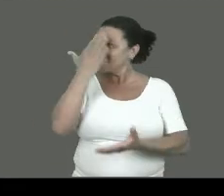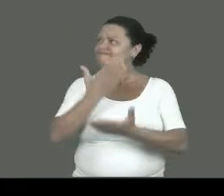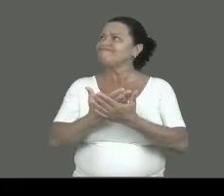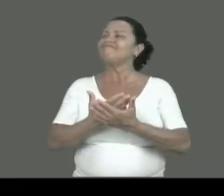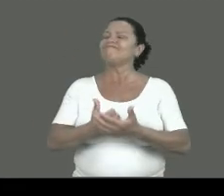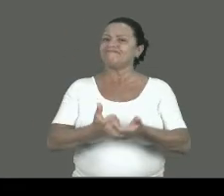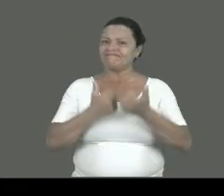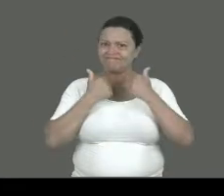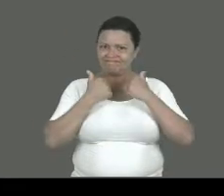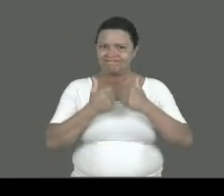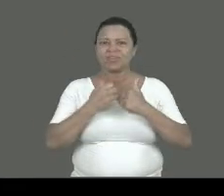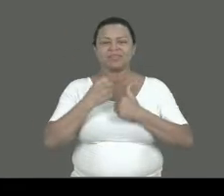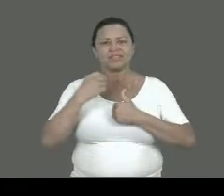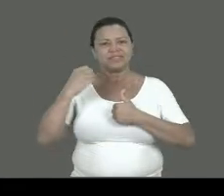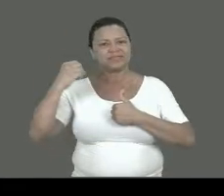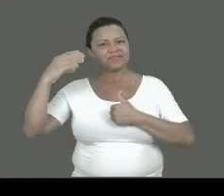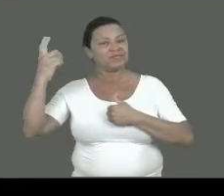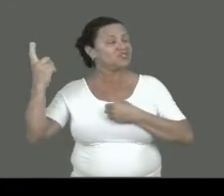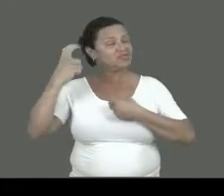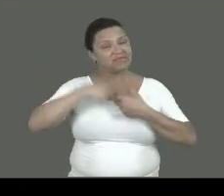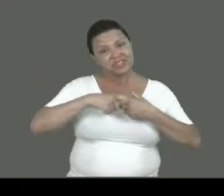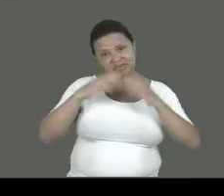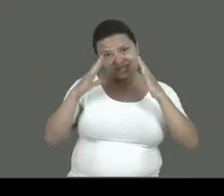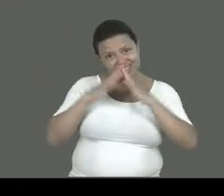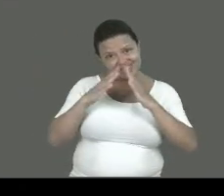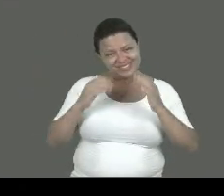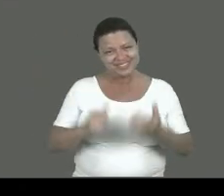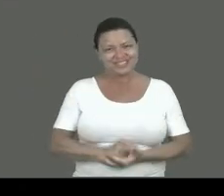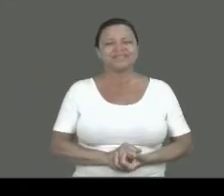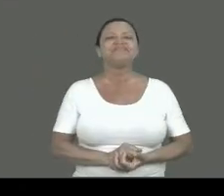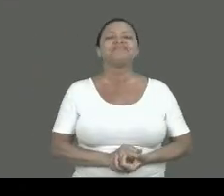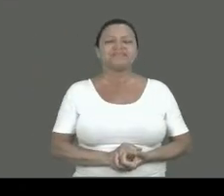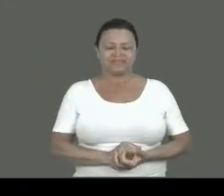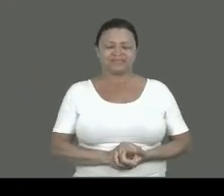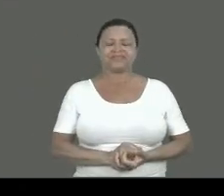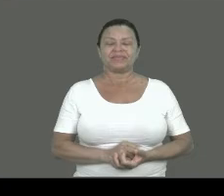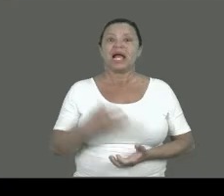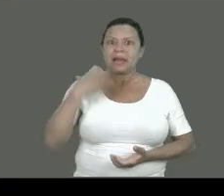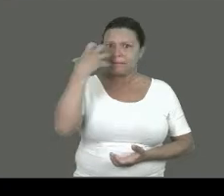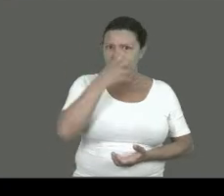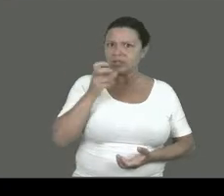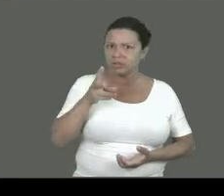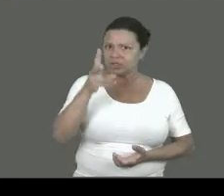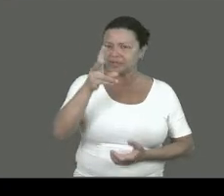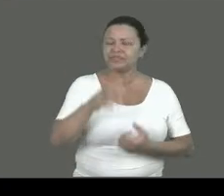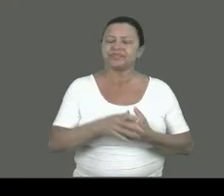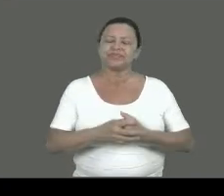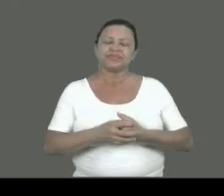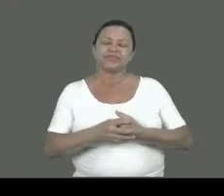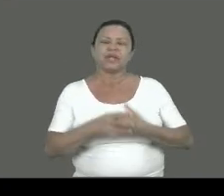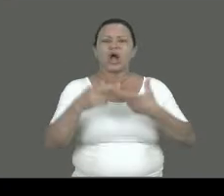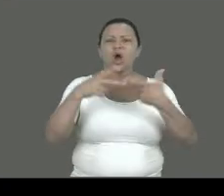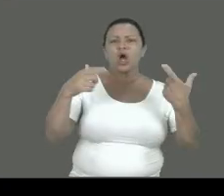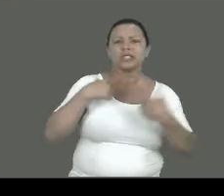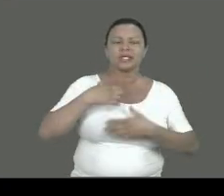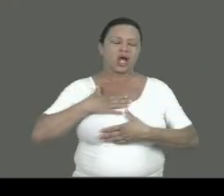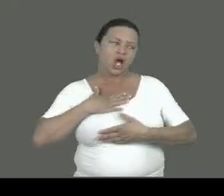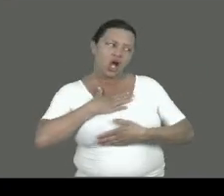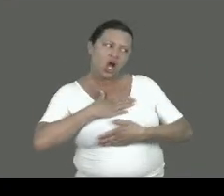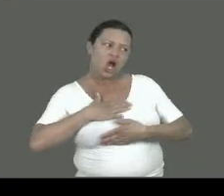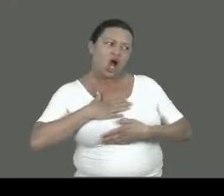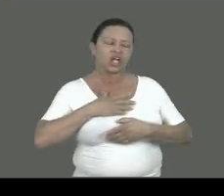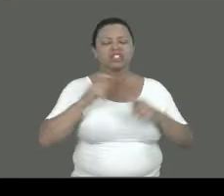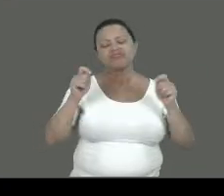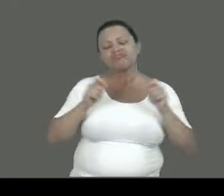confiança nessa viagem de volta. A música continua assim. Coisa que eu gosto é